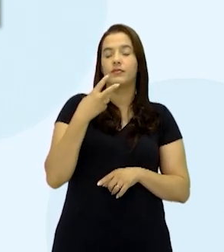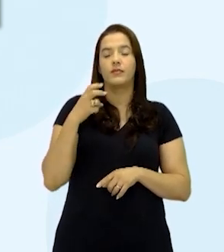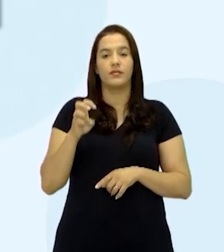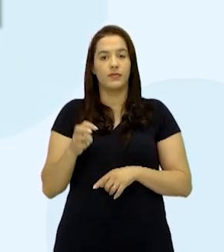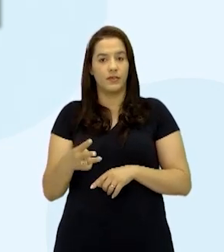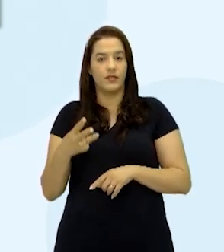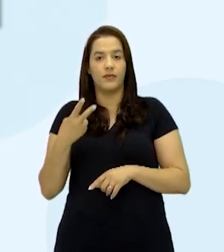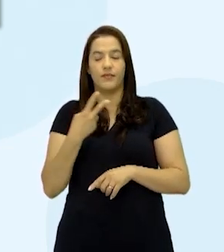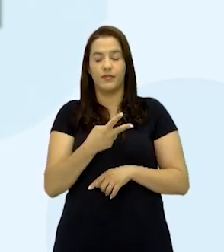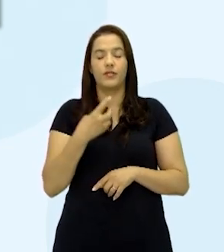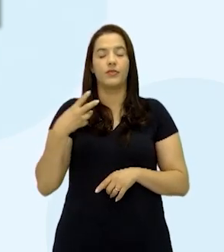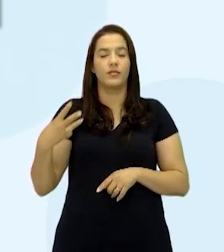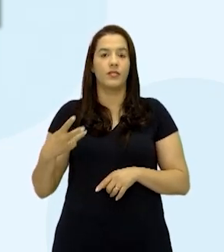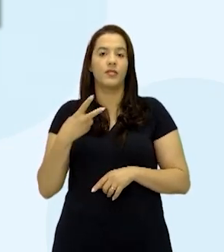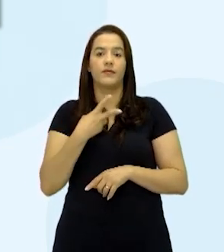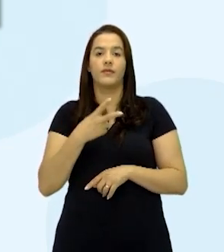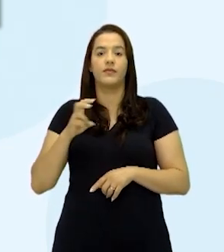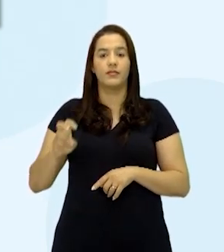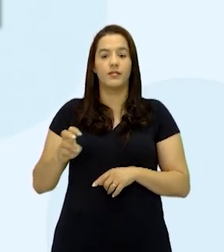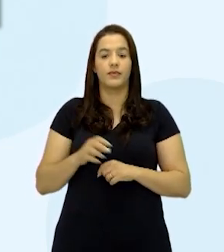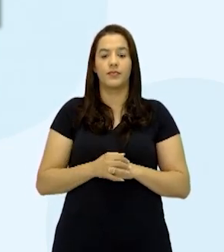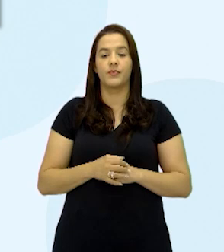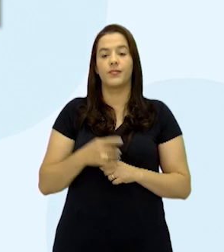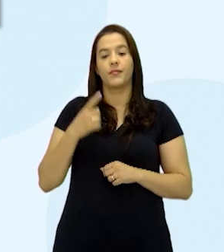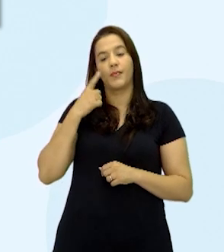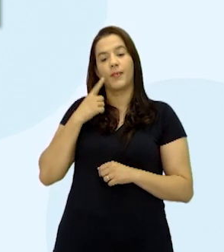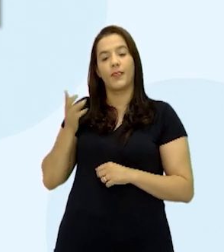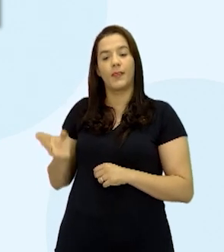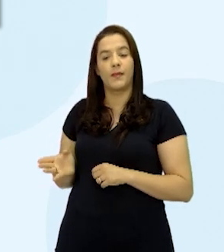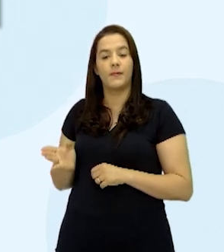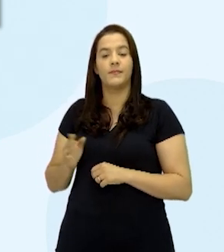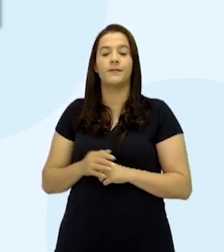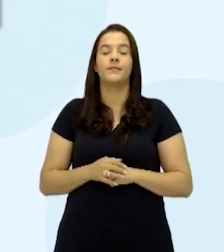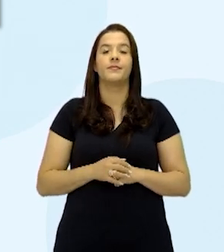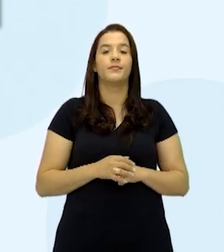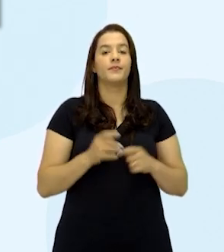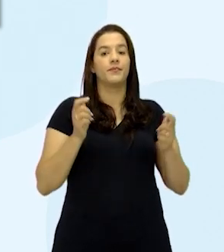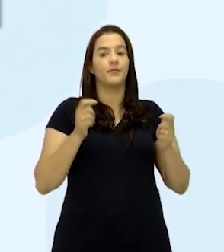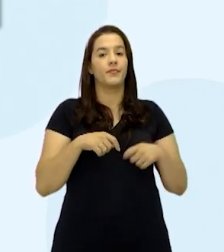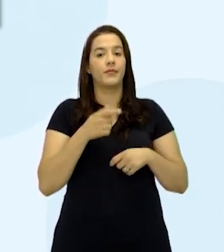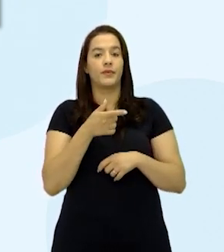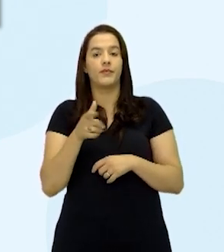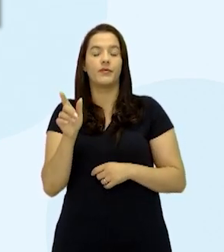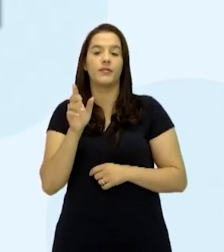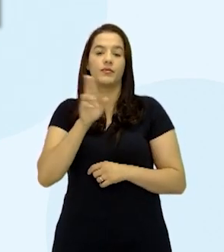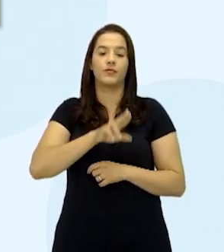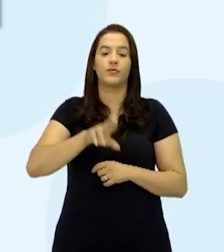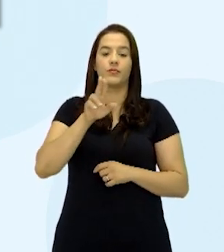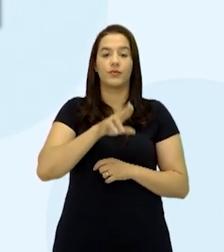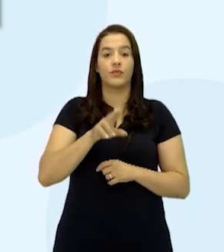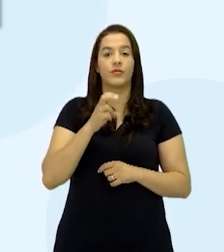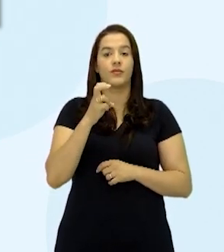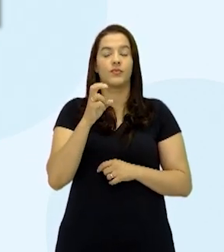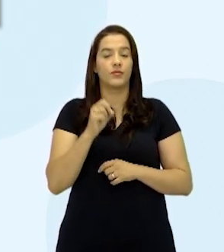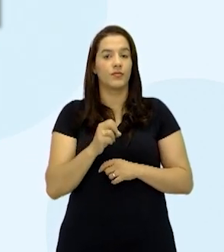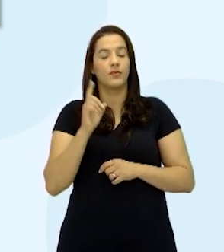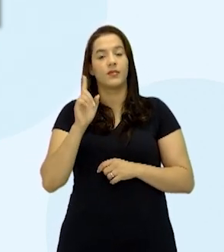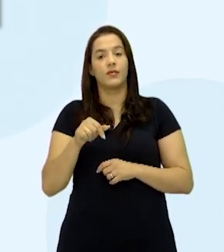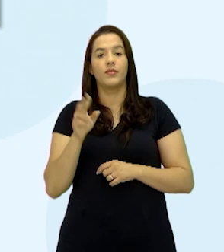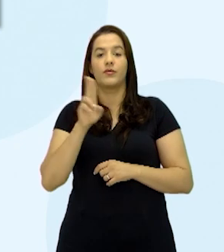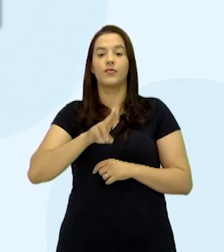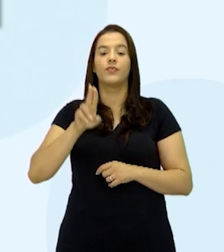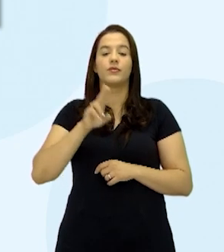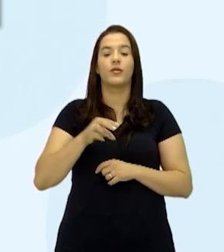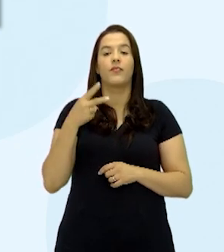eu utilizaria dessa forma assim, ó. 23 25 avos, aí em vez de utilizar o 50, eu vou utilizar o 25.